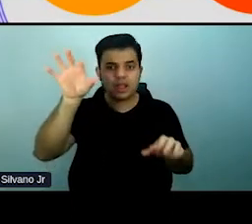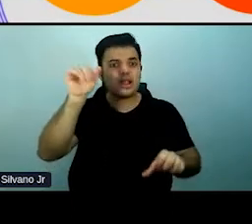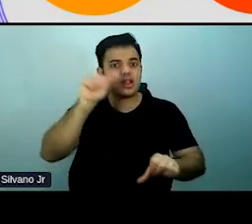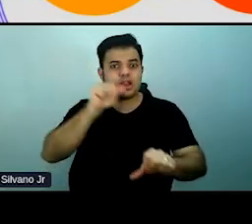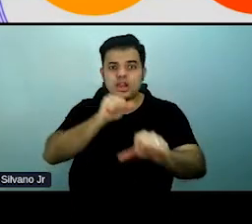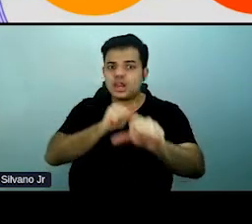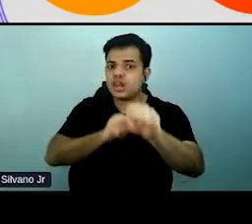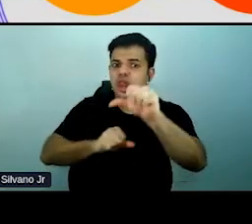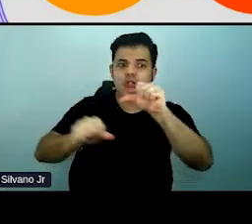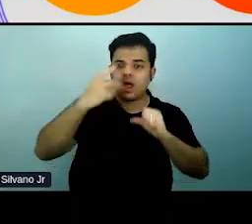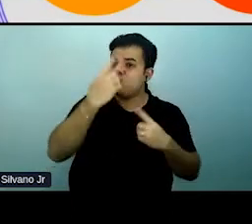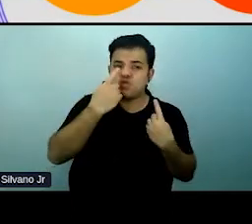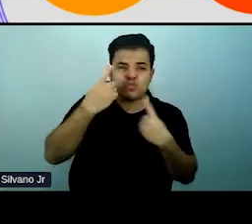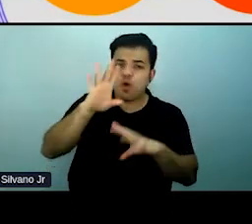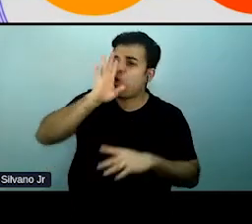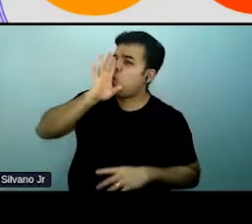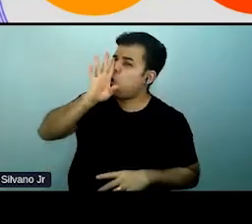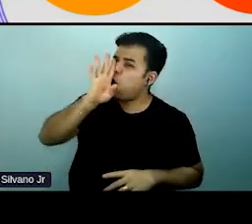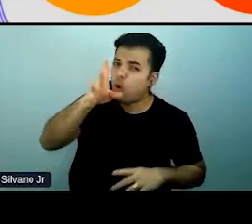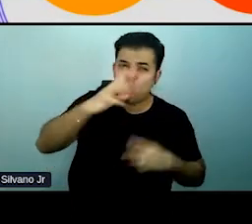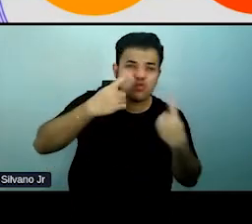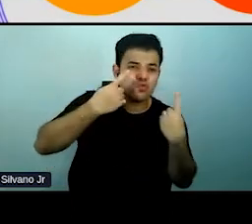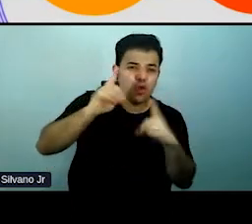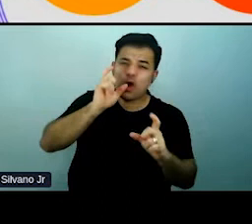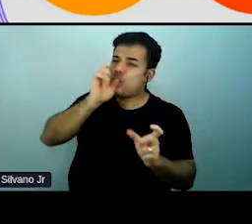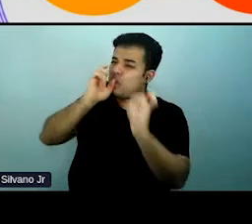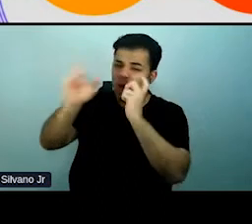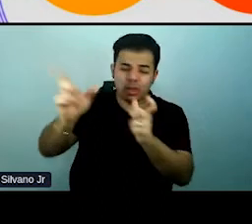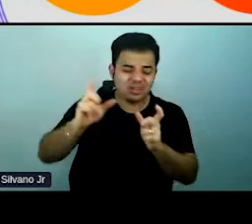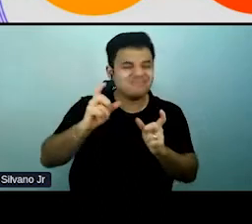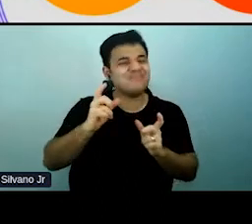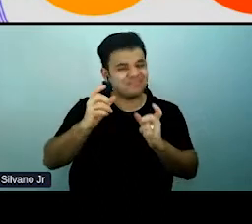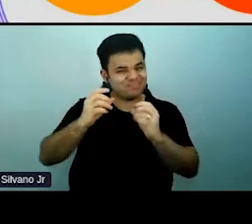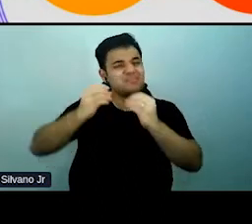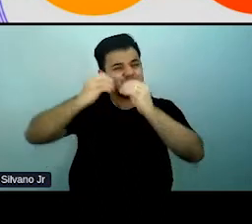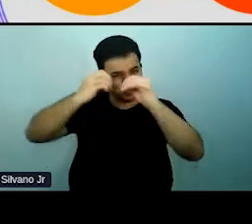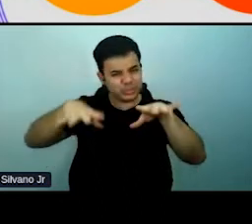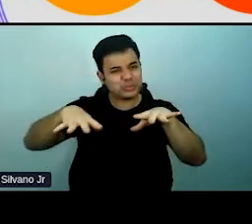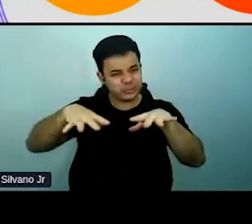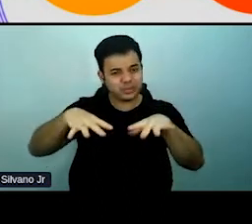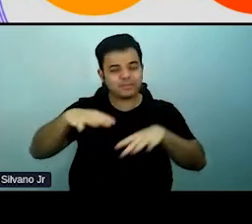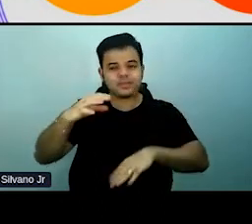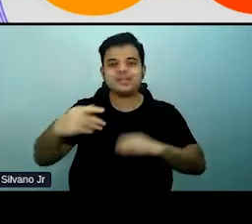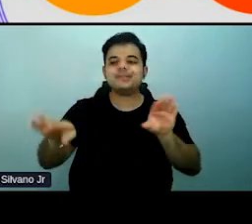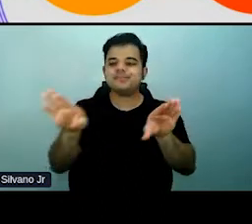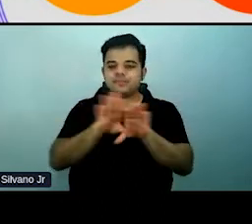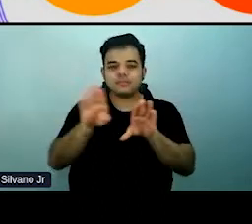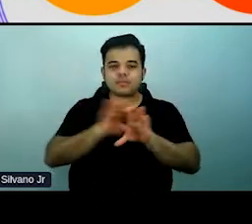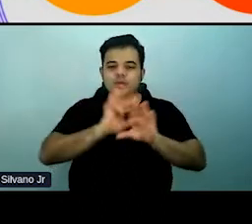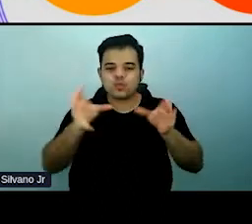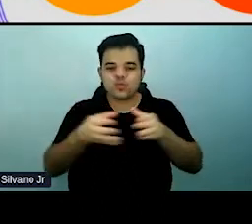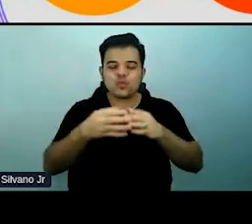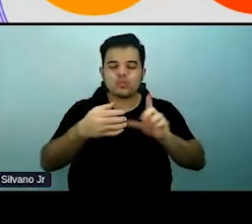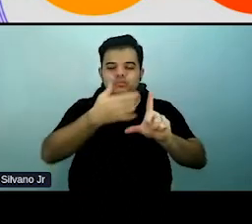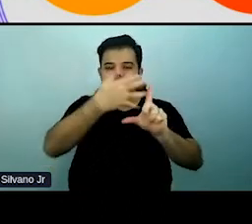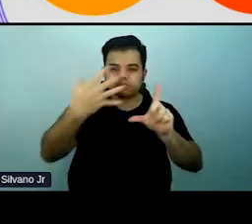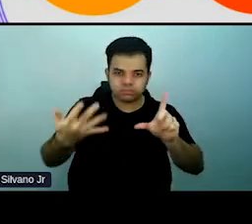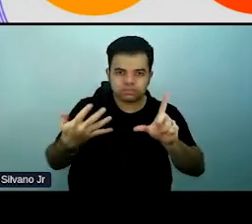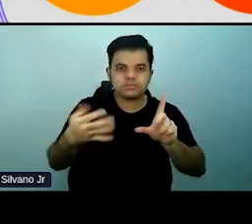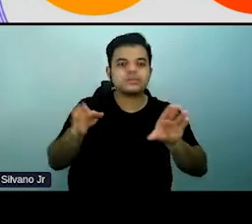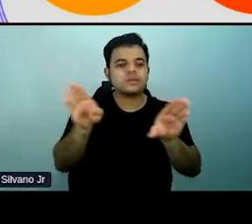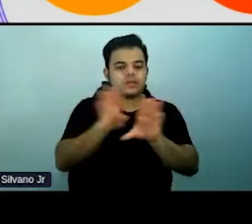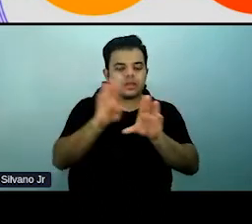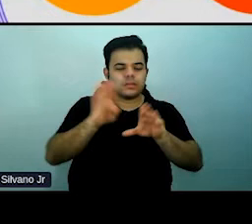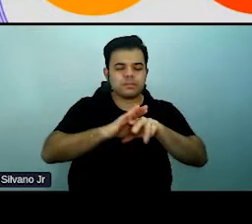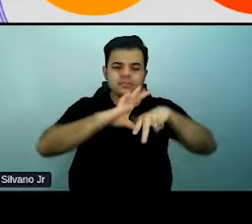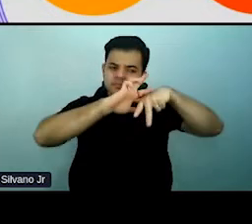se torna inadequado e prejudica as pessoas. A questão LGBT, o quanto que a gente precisa oferecer